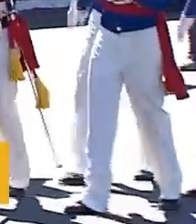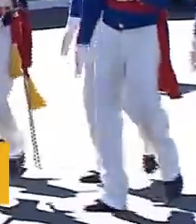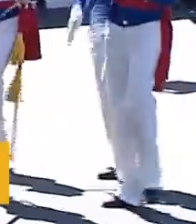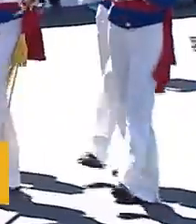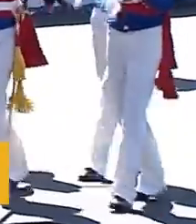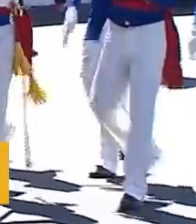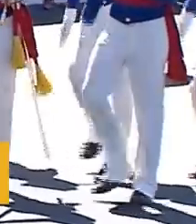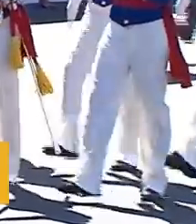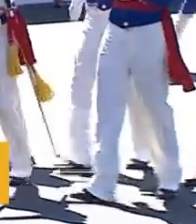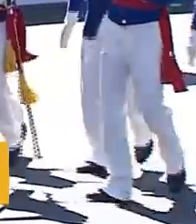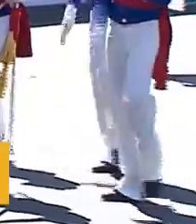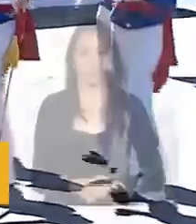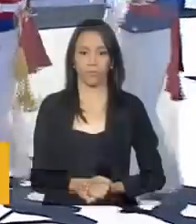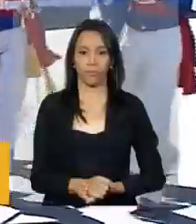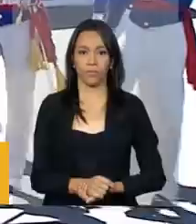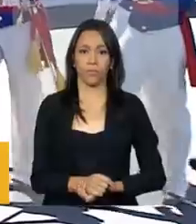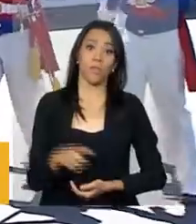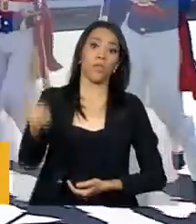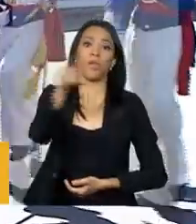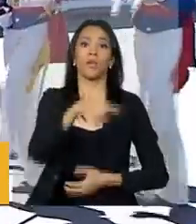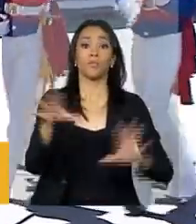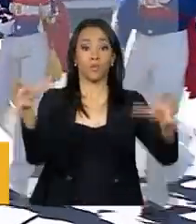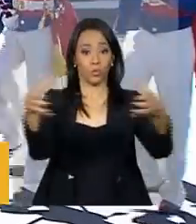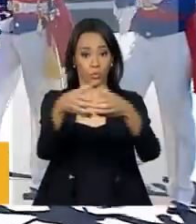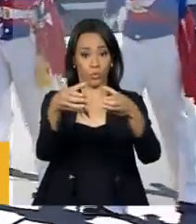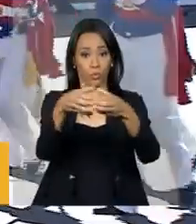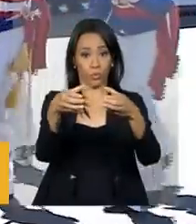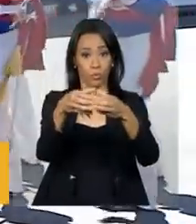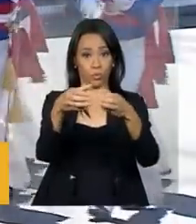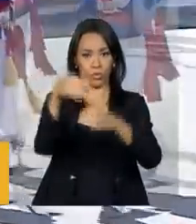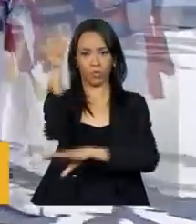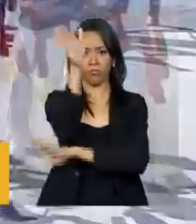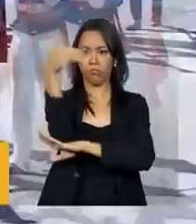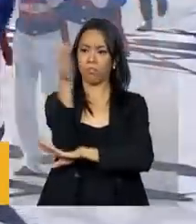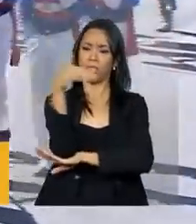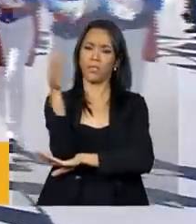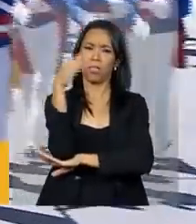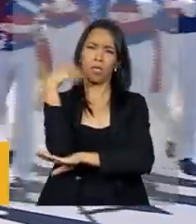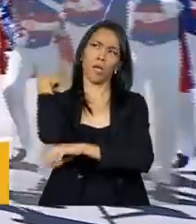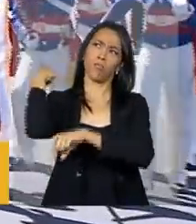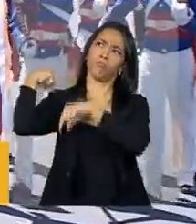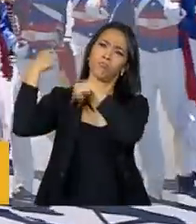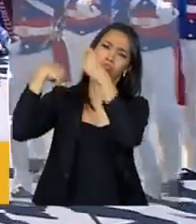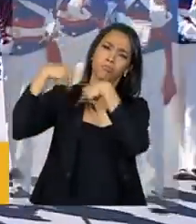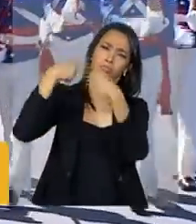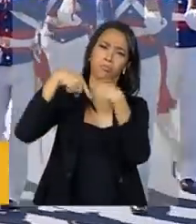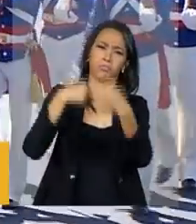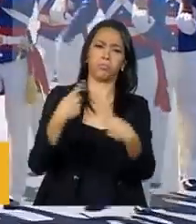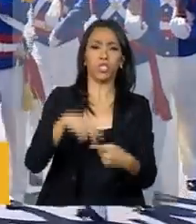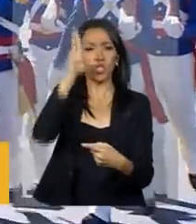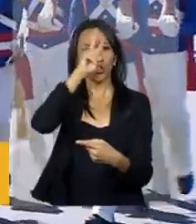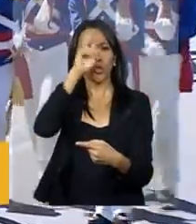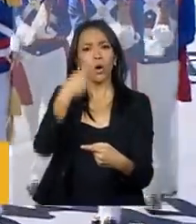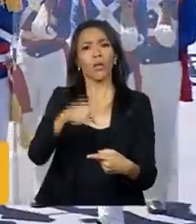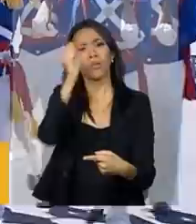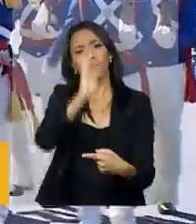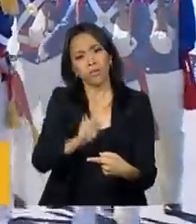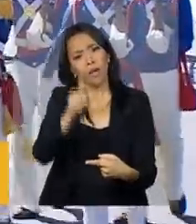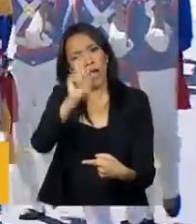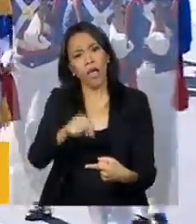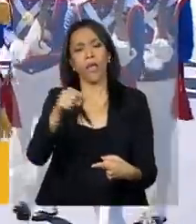Nesse momento, o grupamento de bandeiras históricas do Brasil, símbolos da nossa